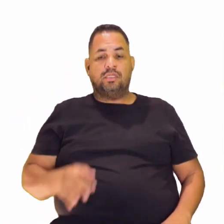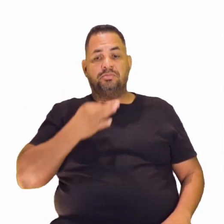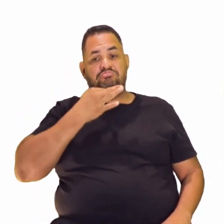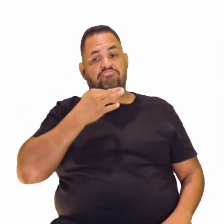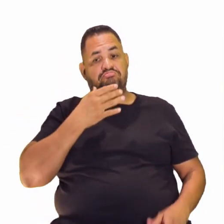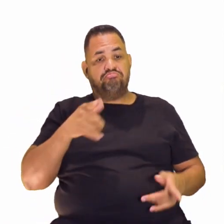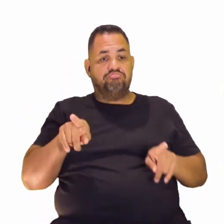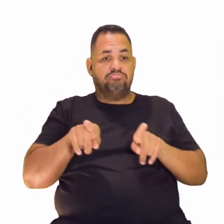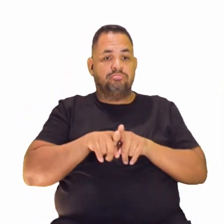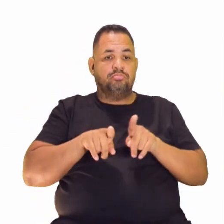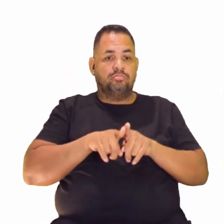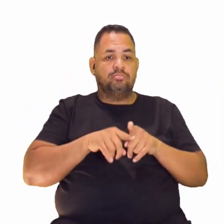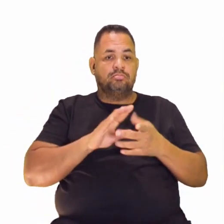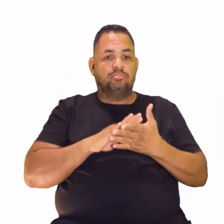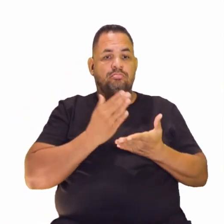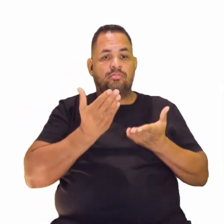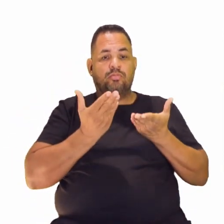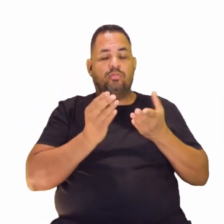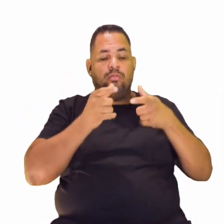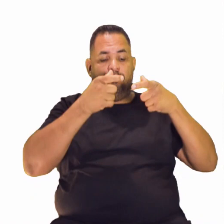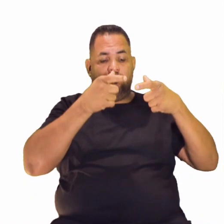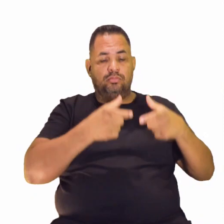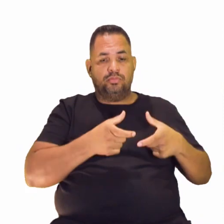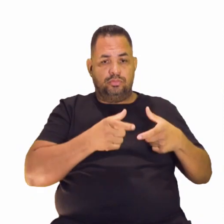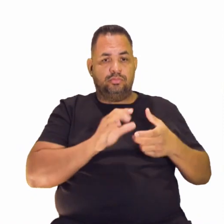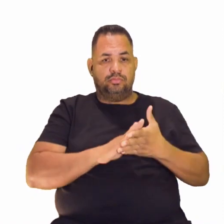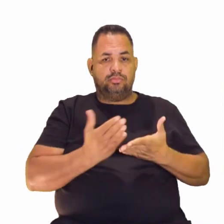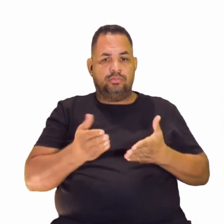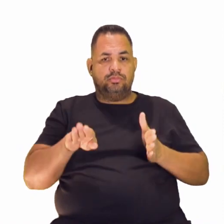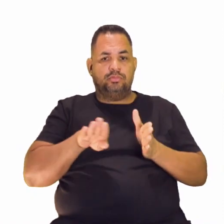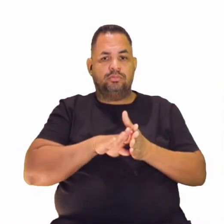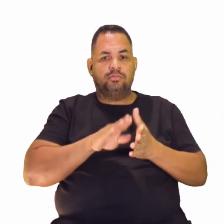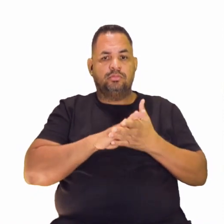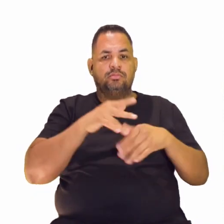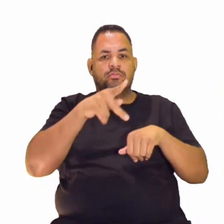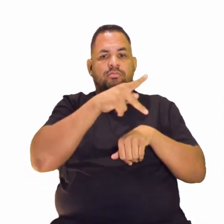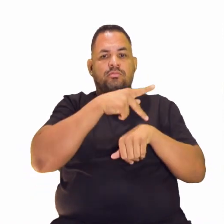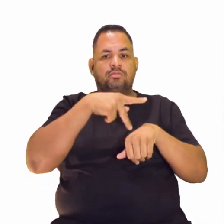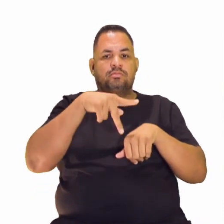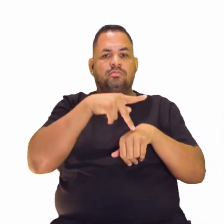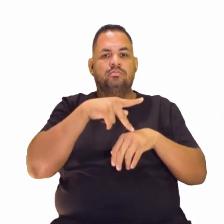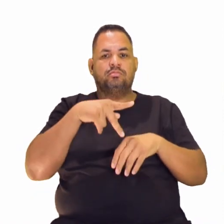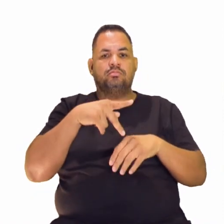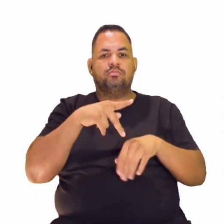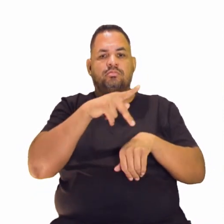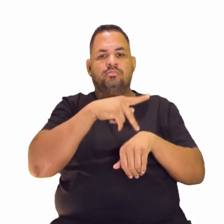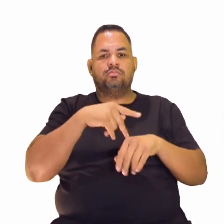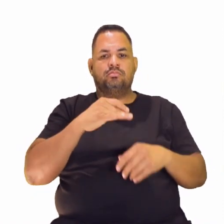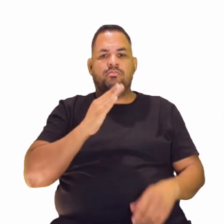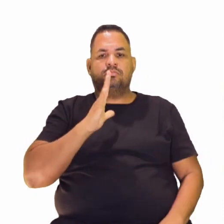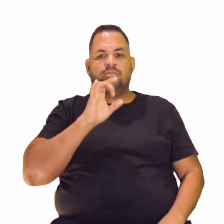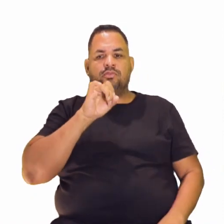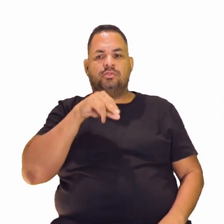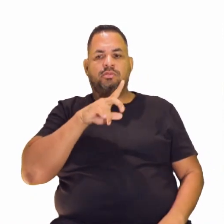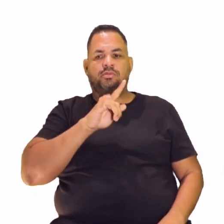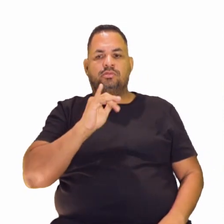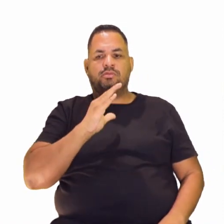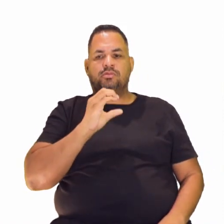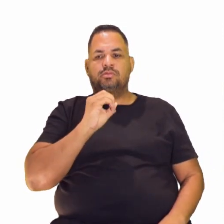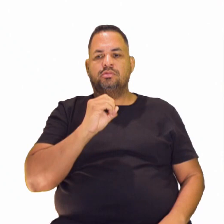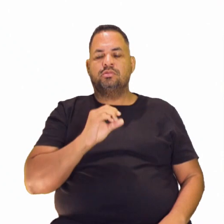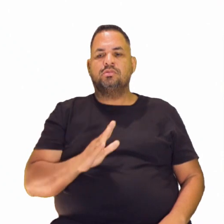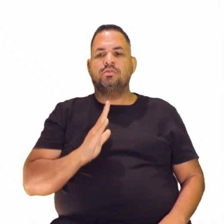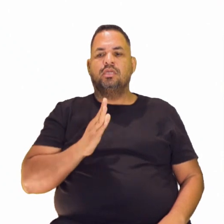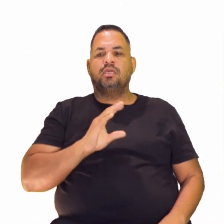supor que pelo menos uma parte deles já chegou ao Brasil, ao nosso país,